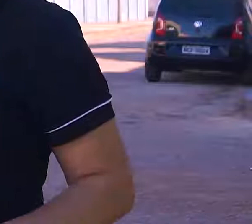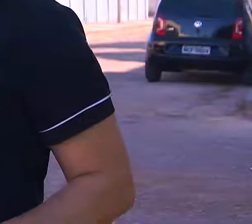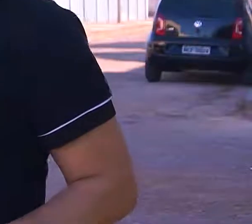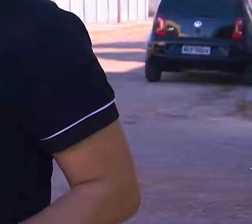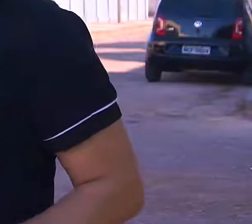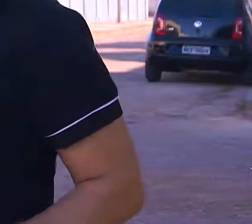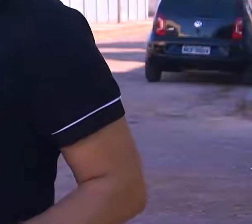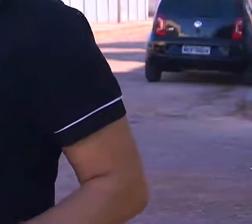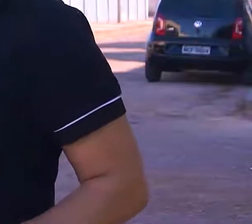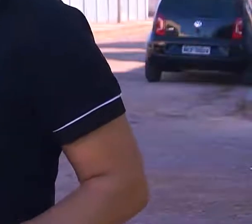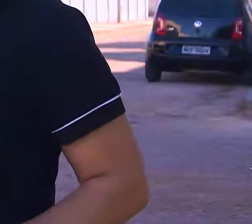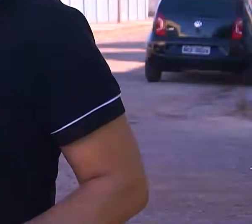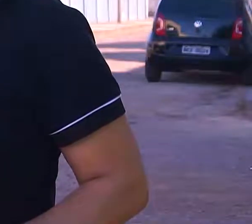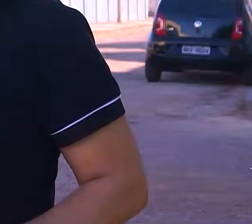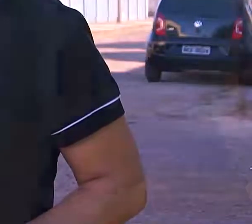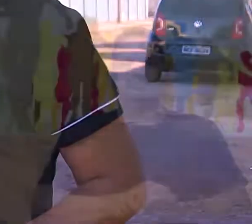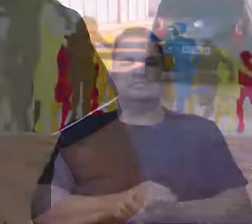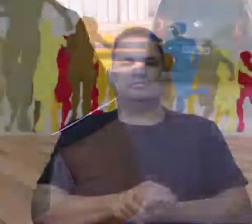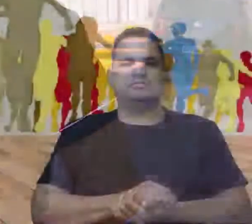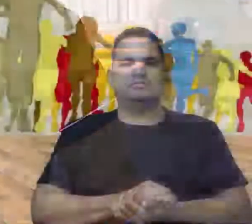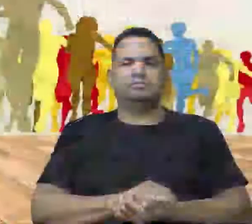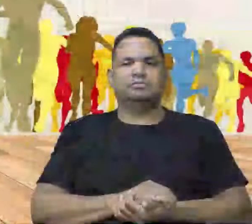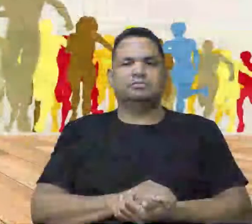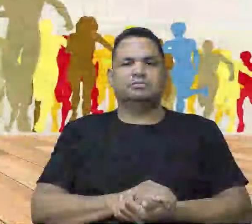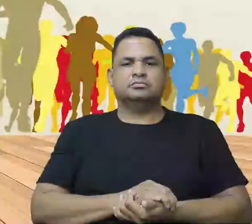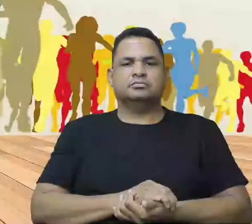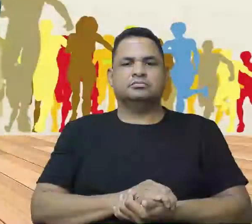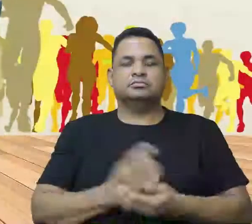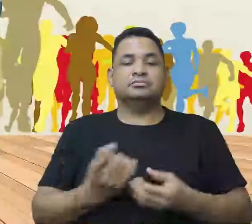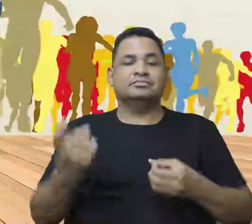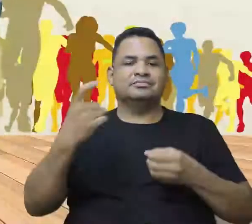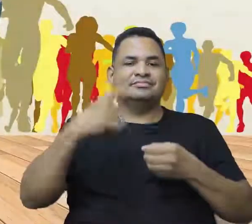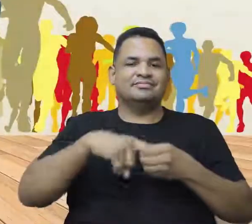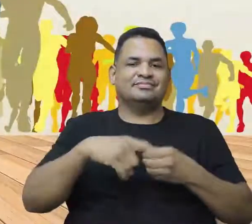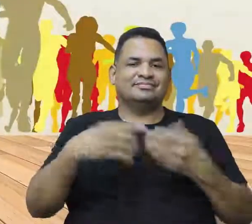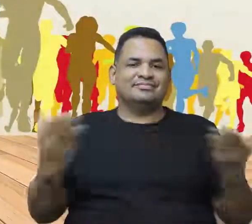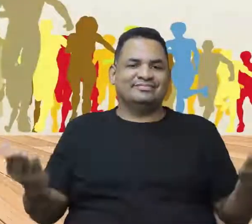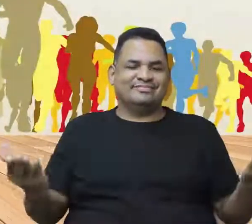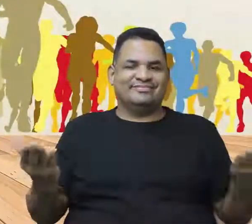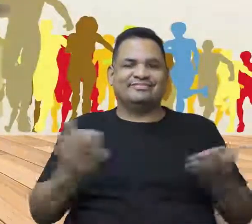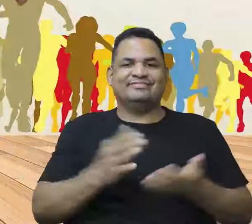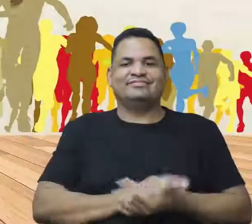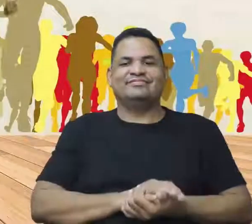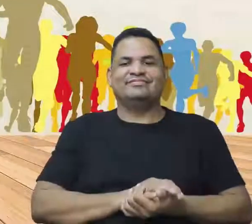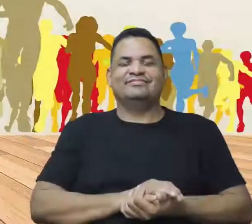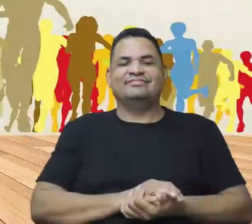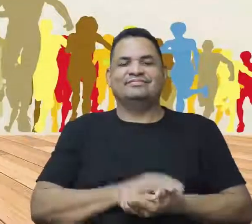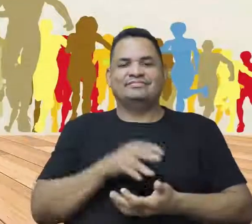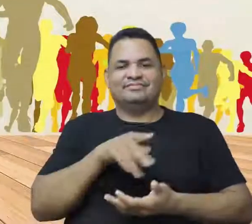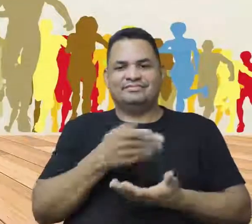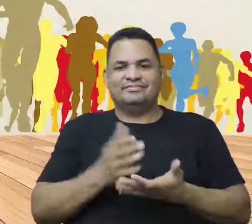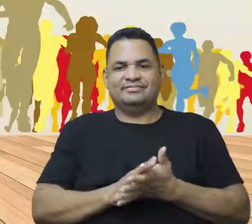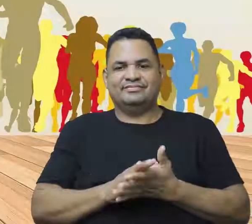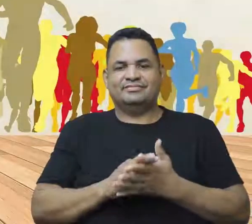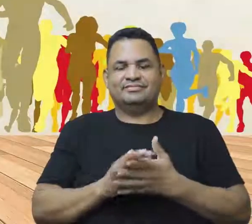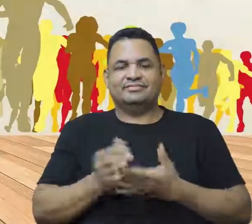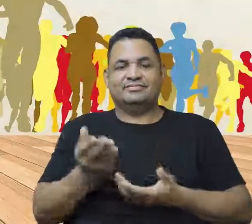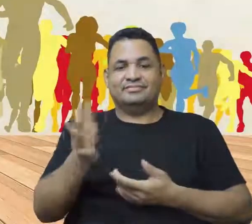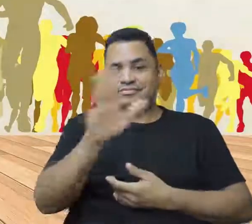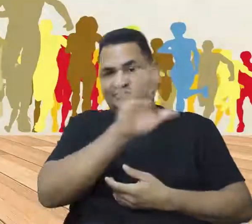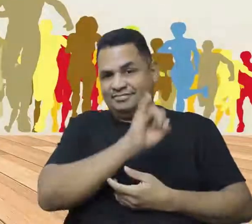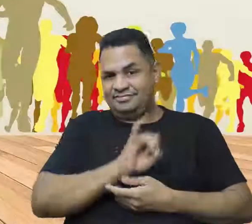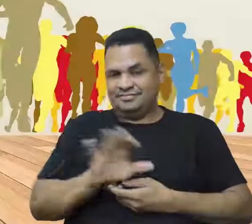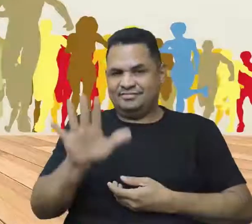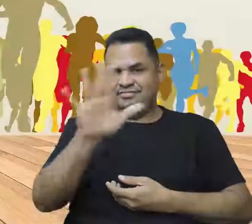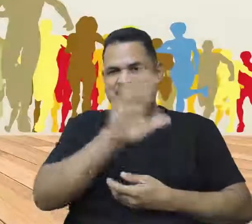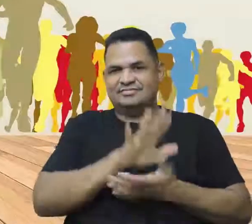explicações em sala de aula. E voltamos, né, professora Iris? Voltamos para o nosso cenário.